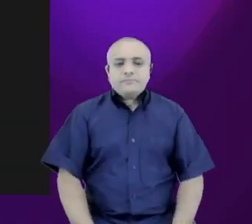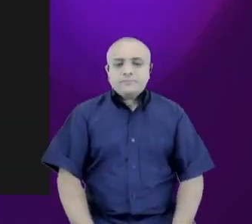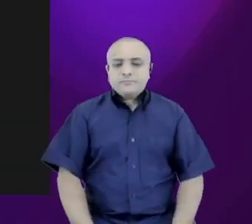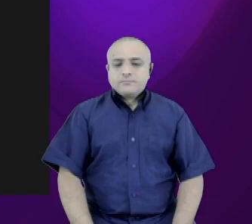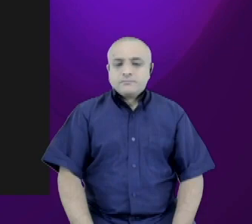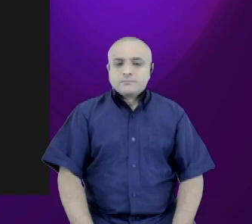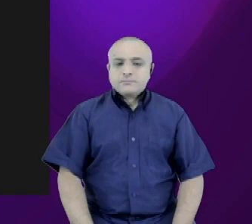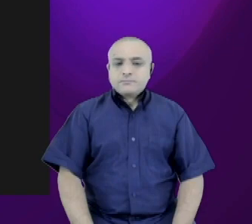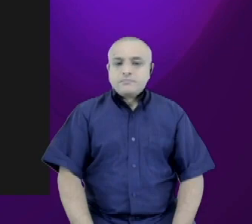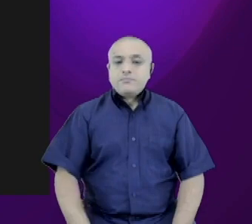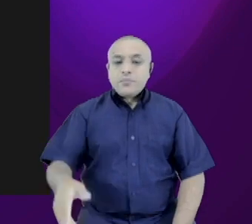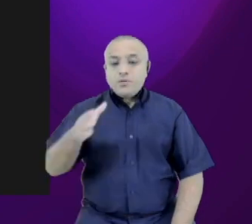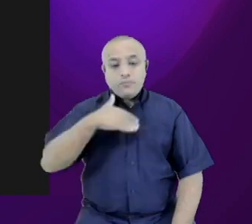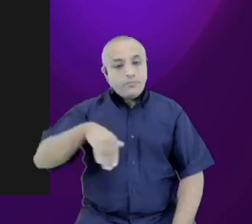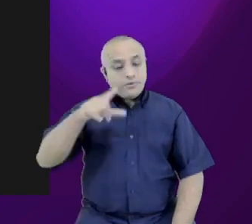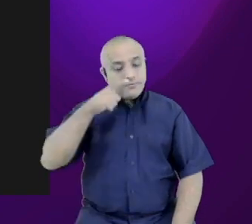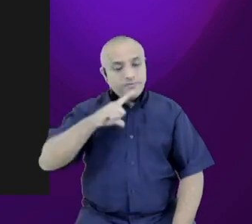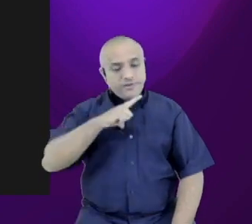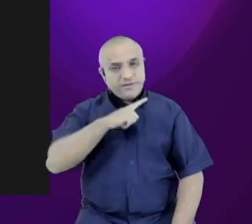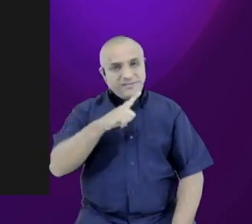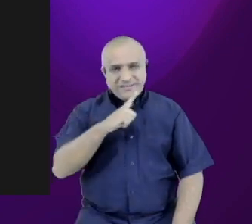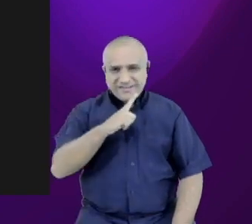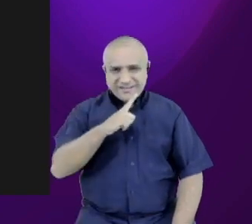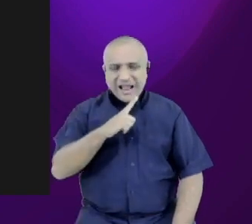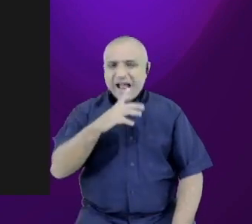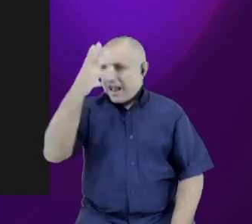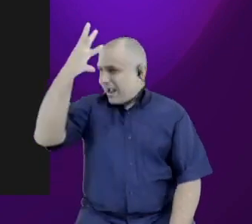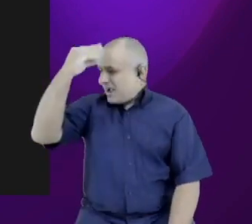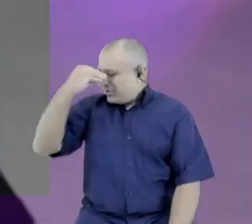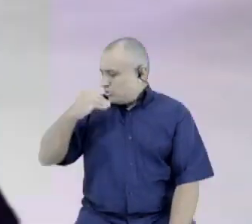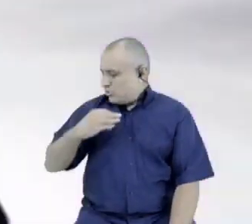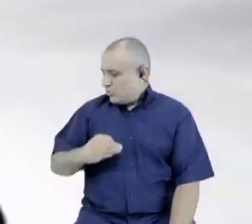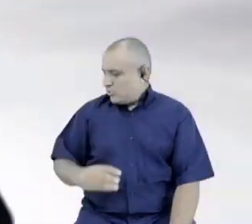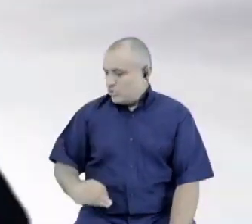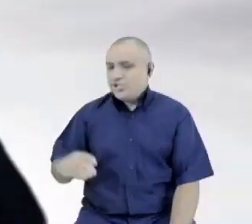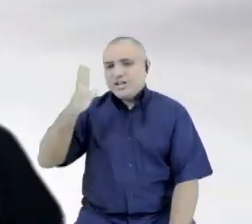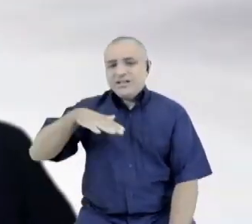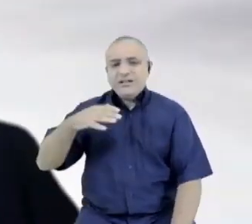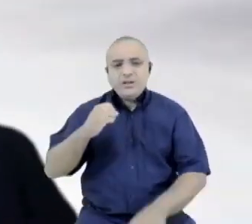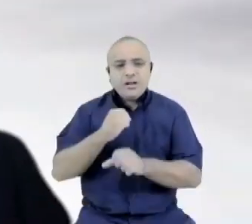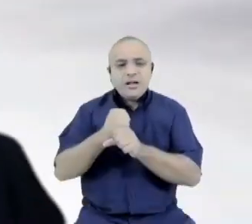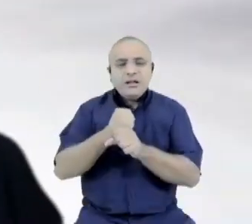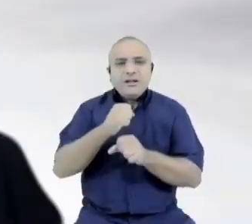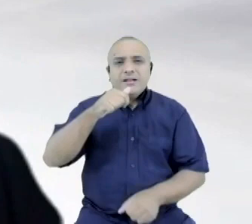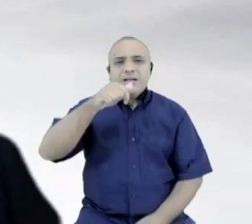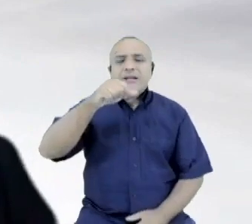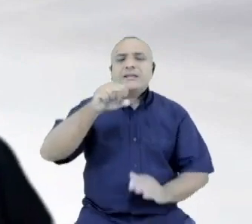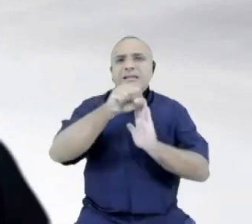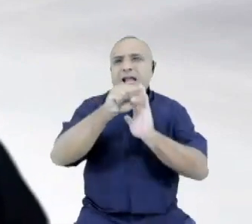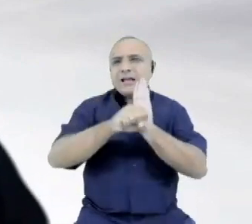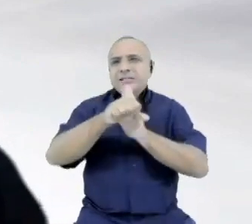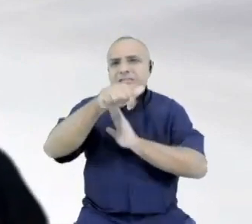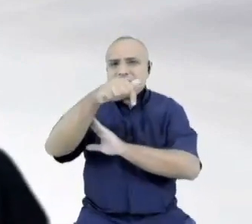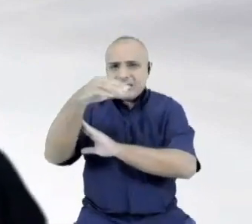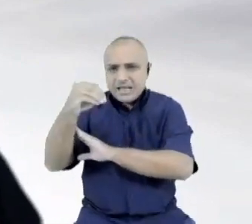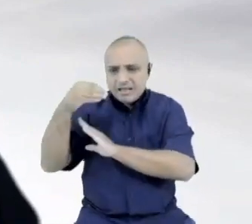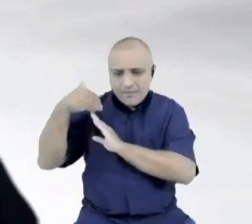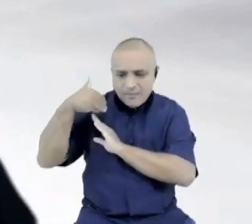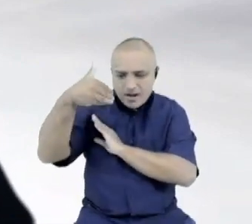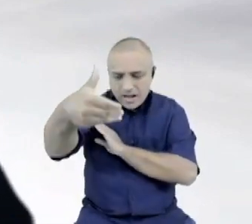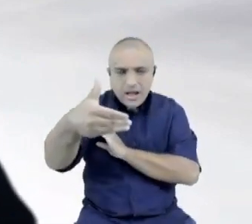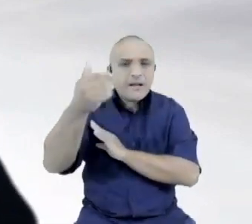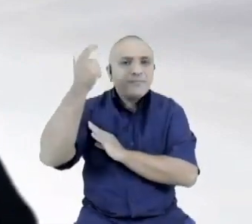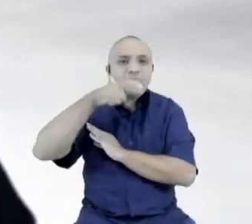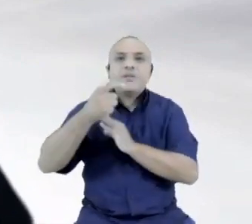do ponto de vista da radiologia, os avanços tecnológicos, né, principalmente na década de 70 para cá, eles permitiram que a radiologia fosse